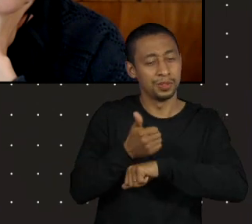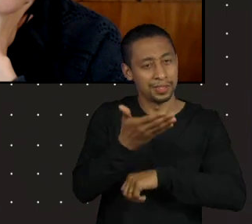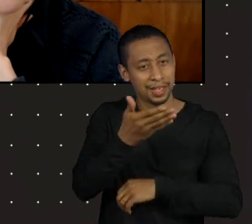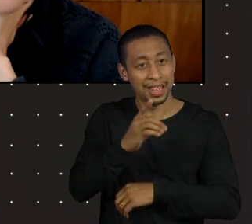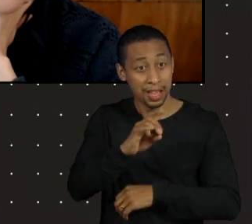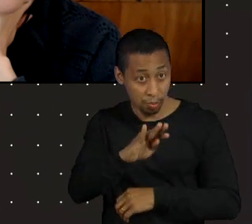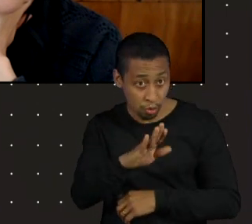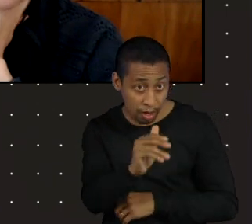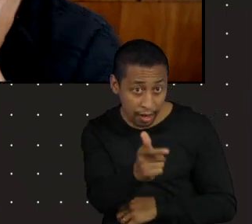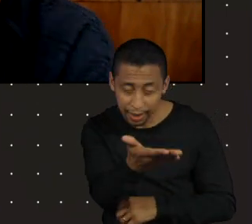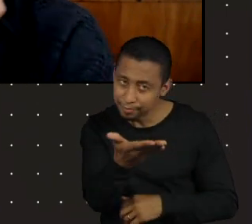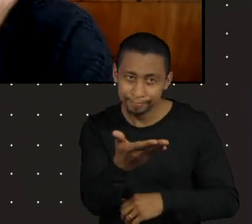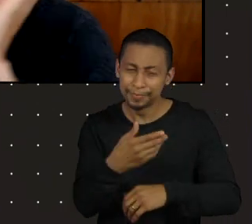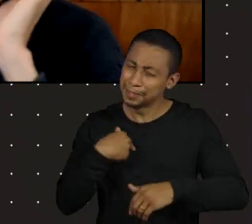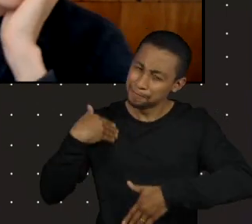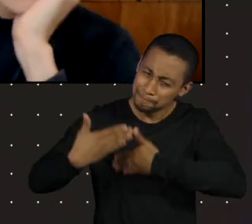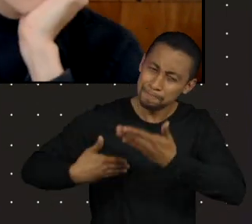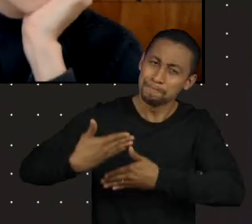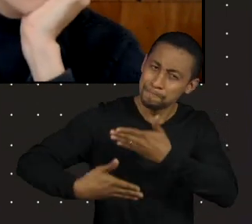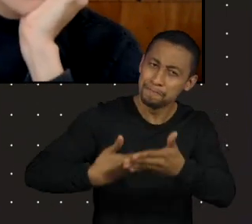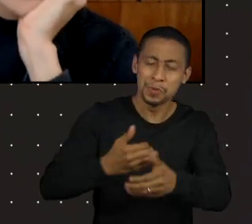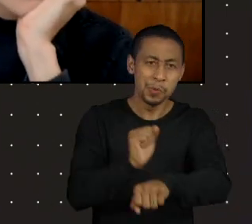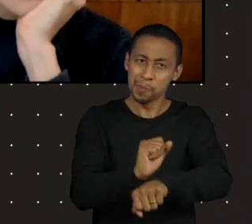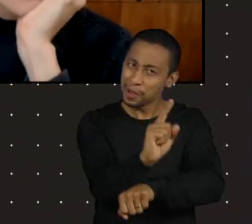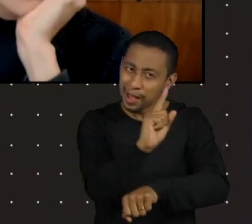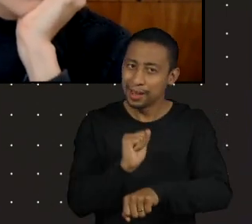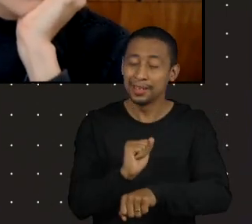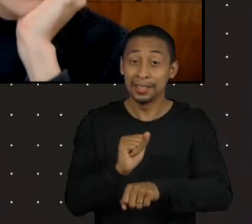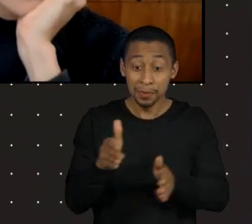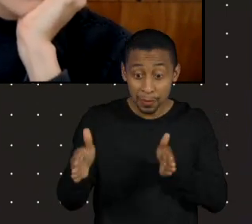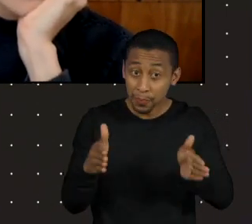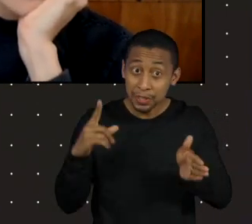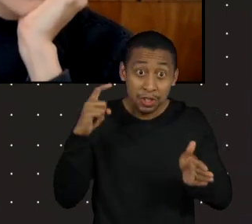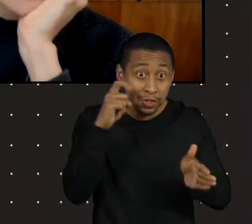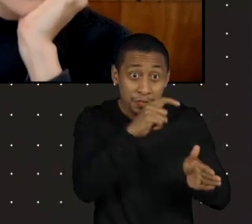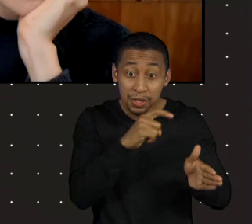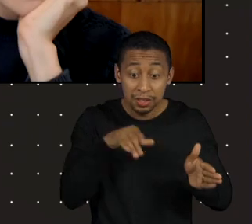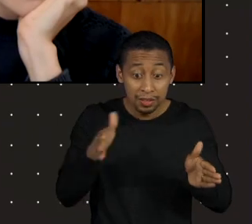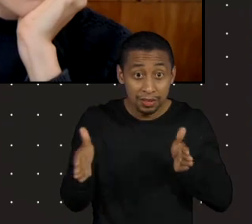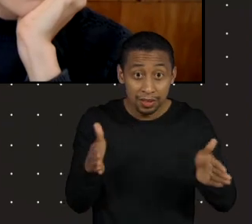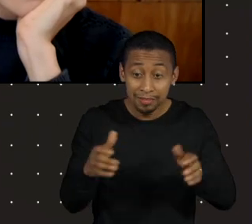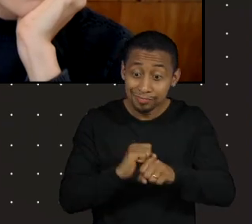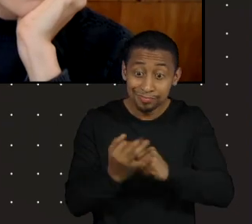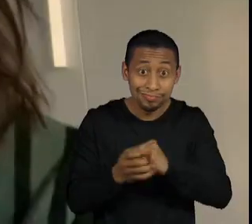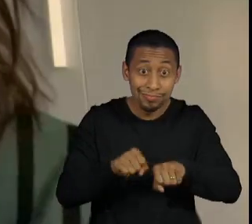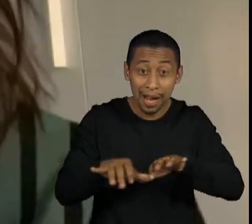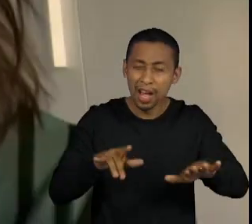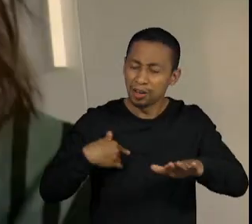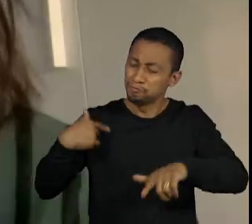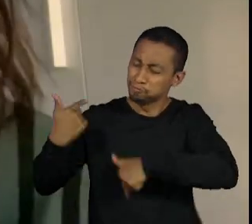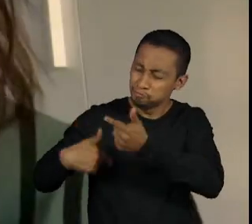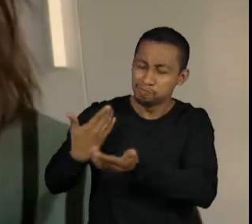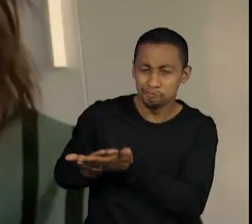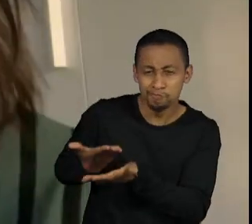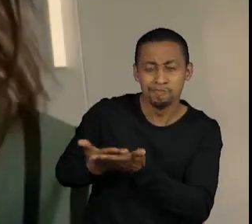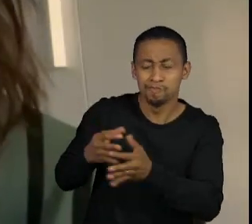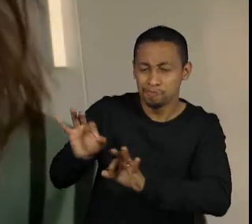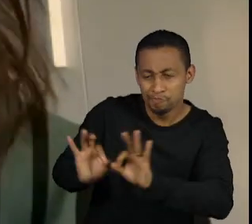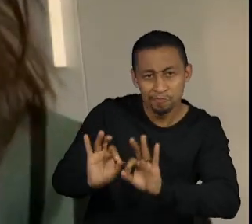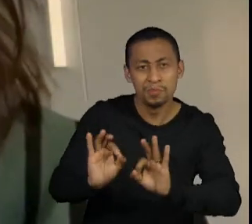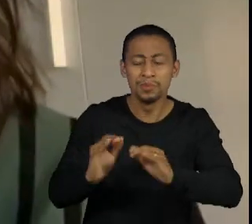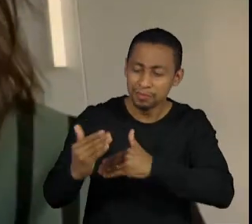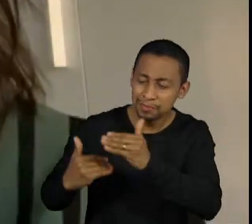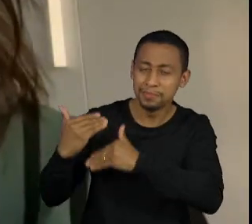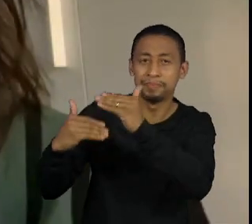Débora, ela nem para mesmo, assim. Nesse momento difícil, né, da pandemia que a gente está vivendo, ela está sempre trabalhando, estudando,